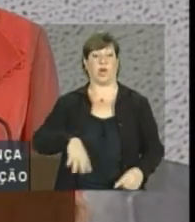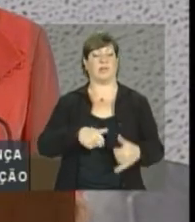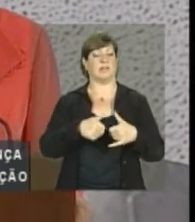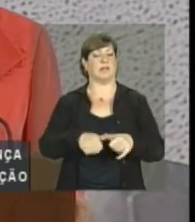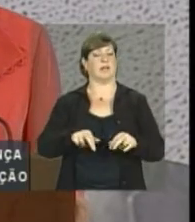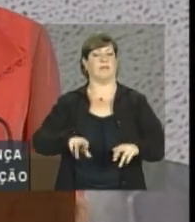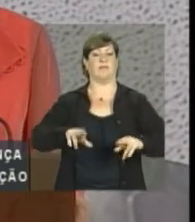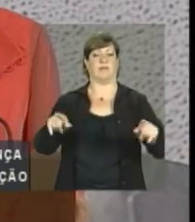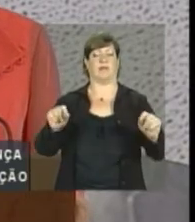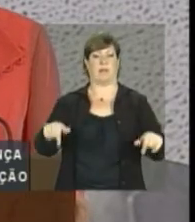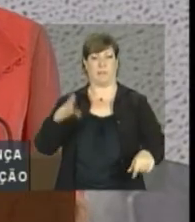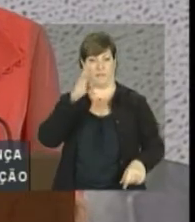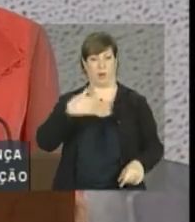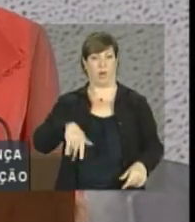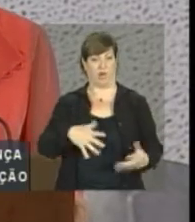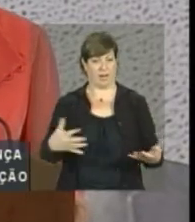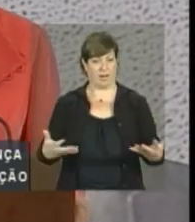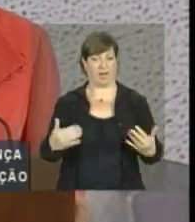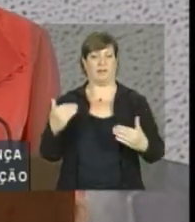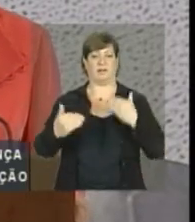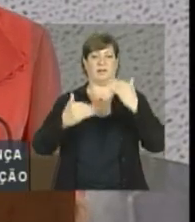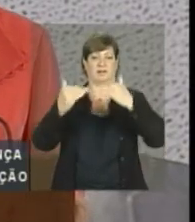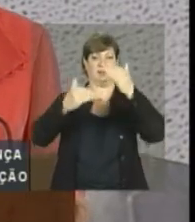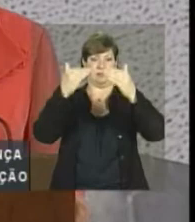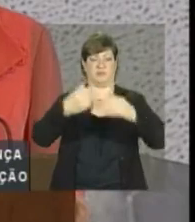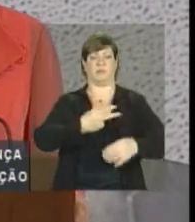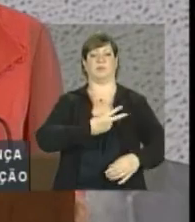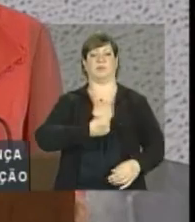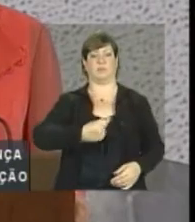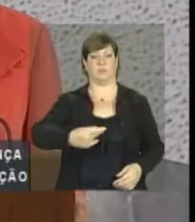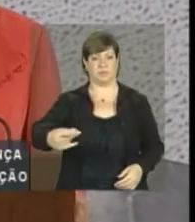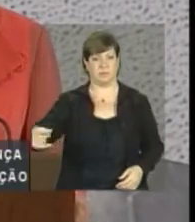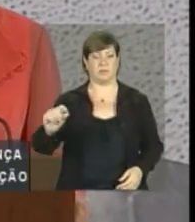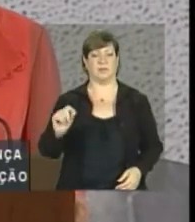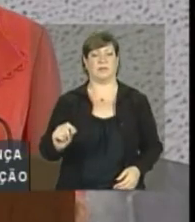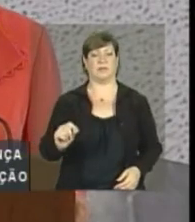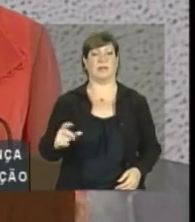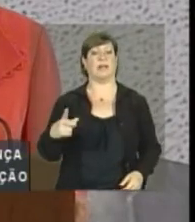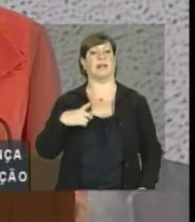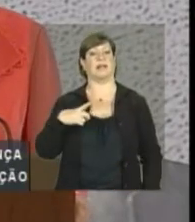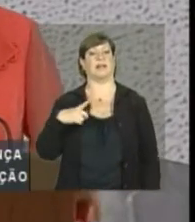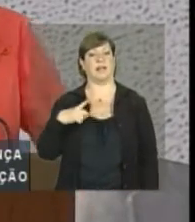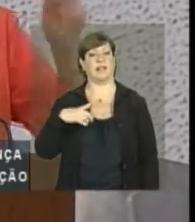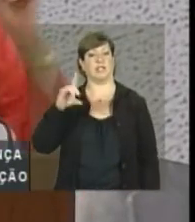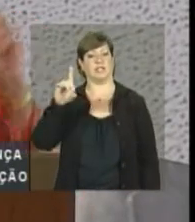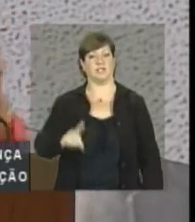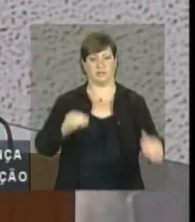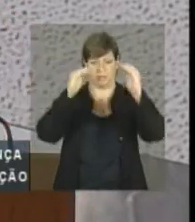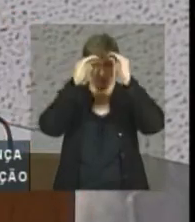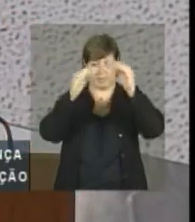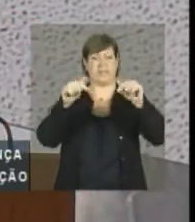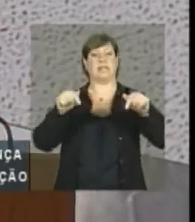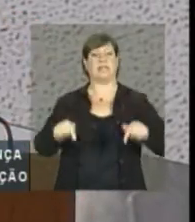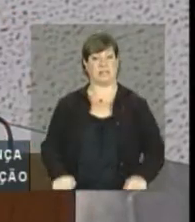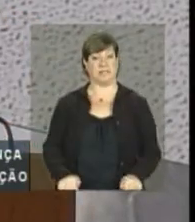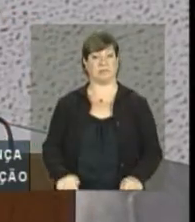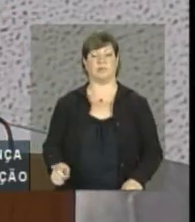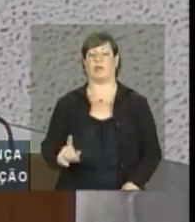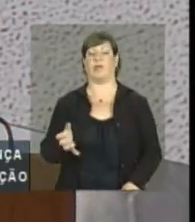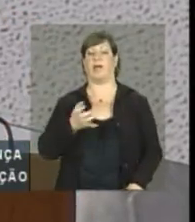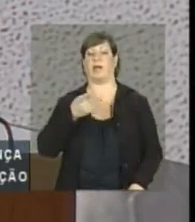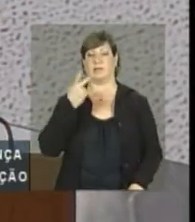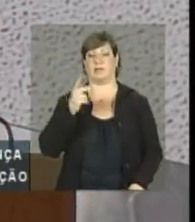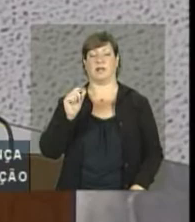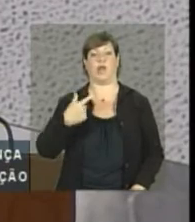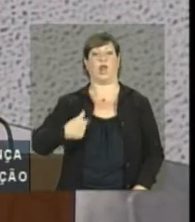etapa. Nós queremos um desenvolvimento sustentável que contemple os direitos. Isso não quer dizer